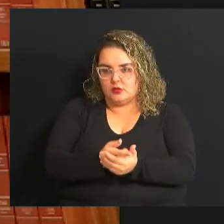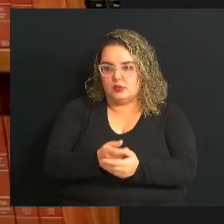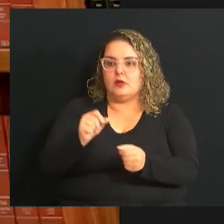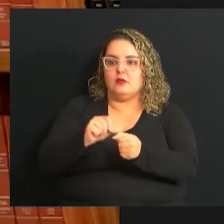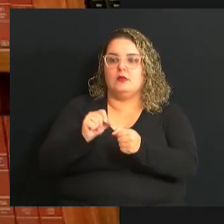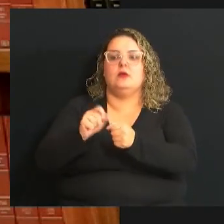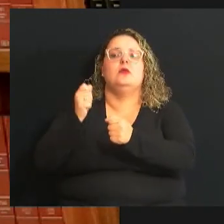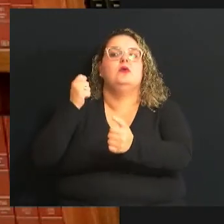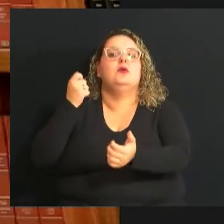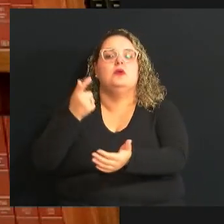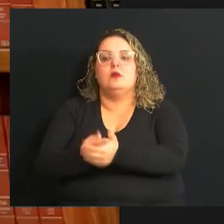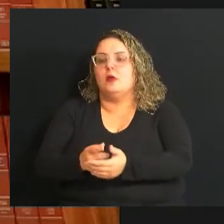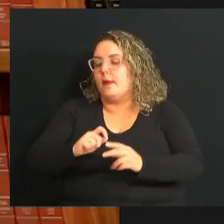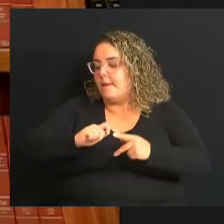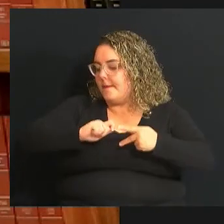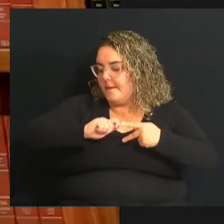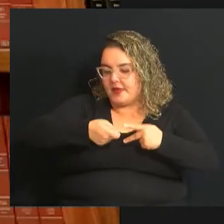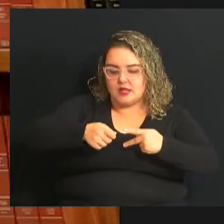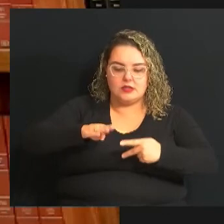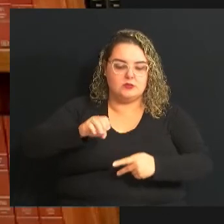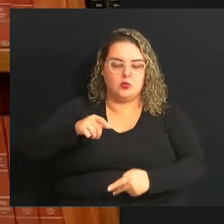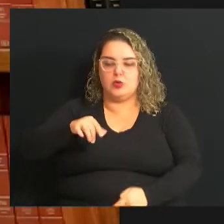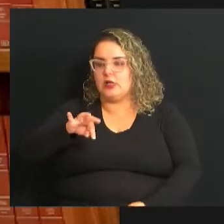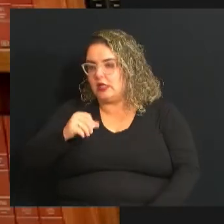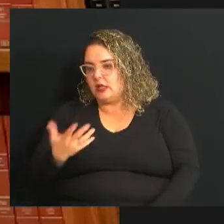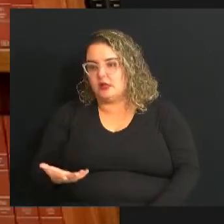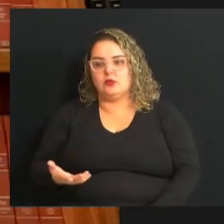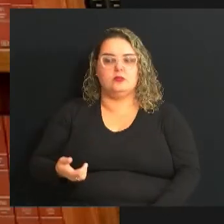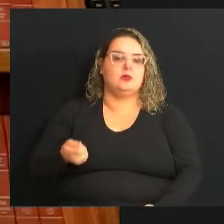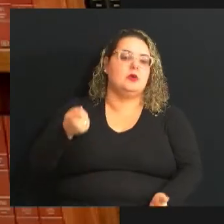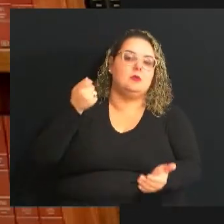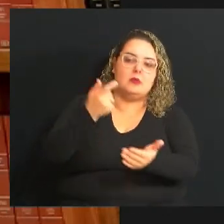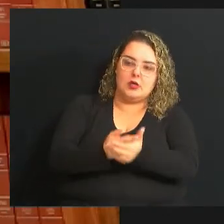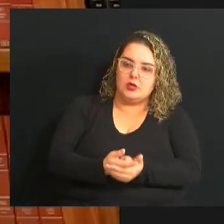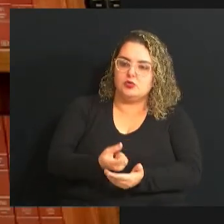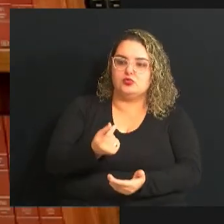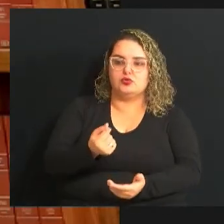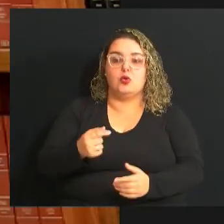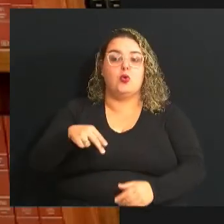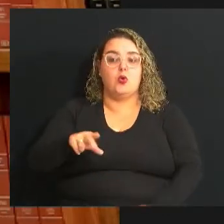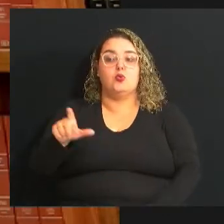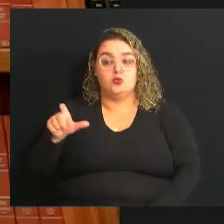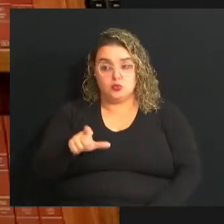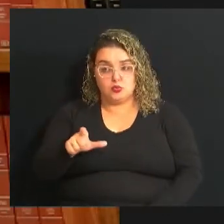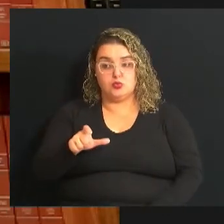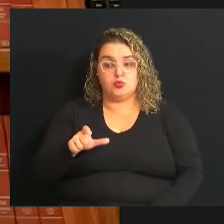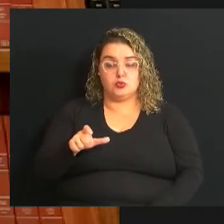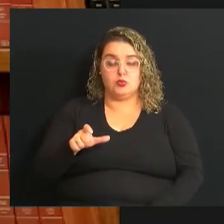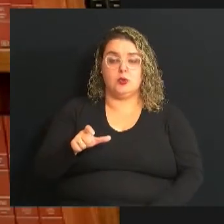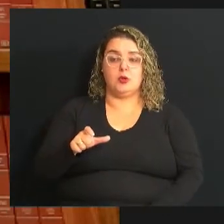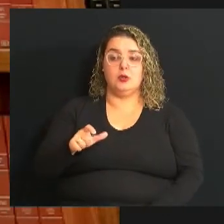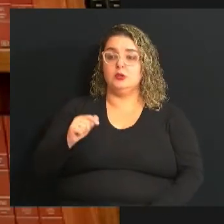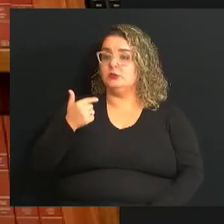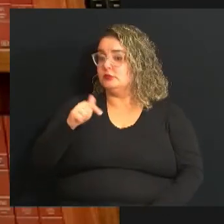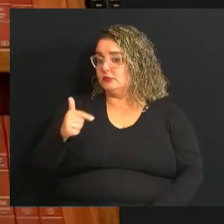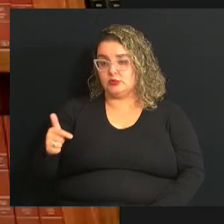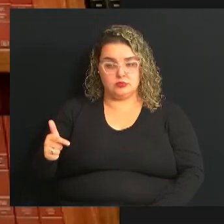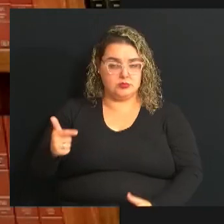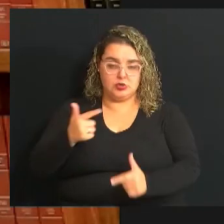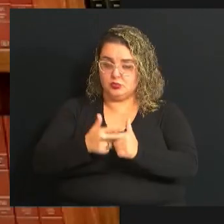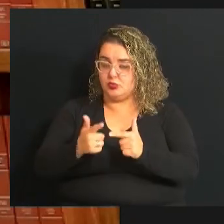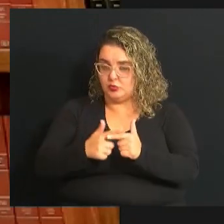os especialistas da área da saúde, pode vir uma nova onda de casos em alguns dias. É